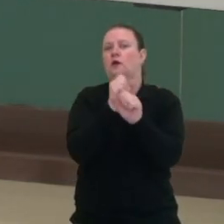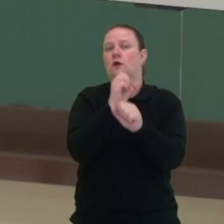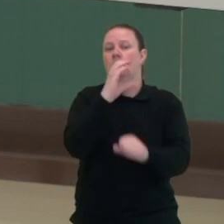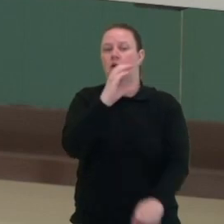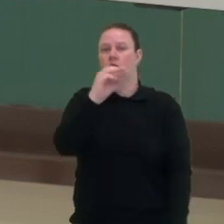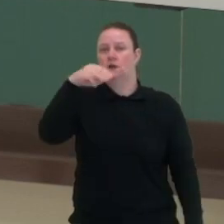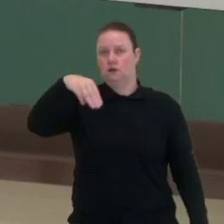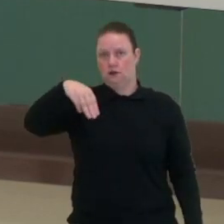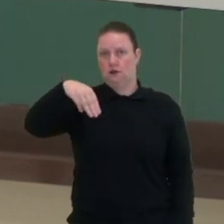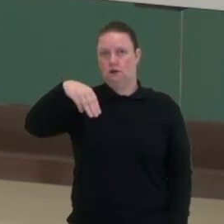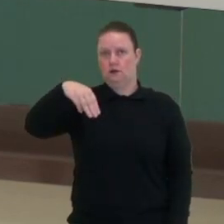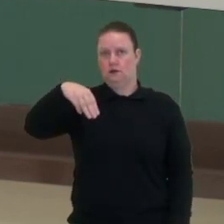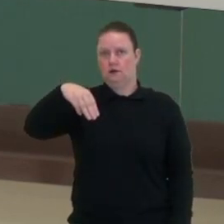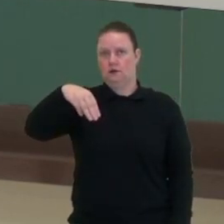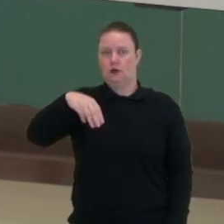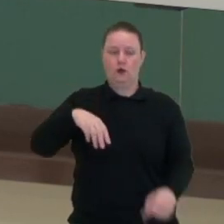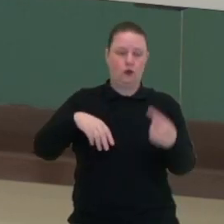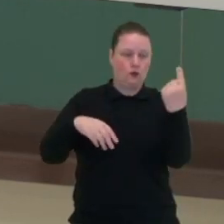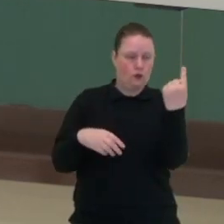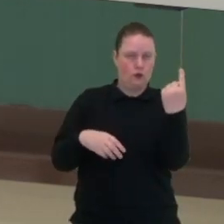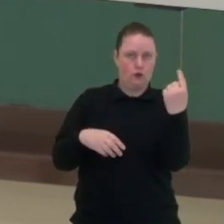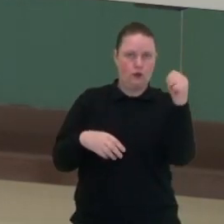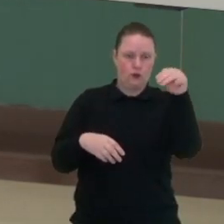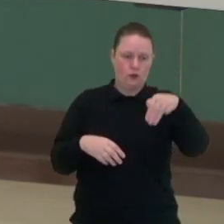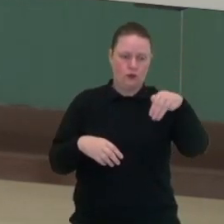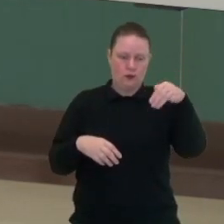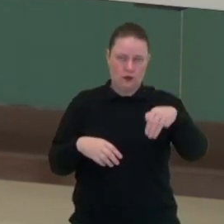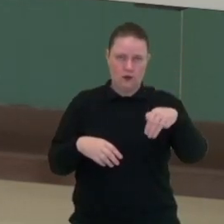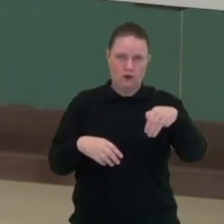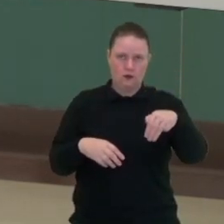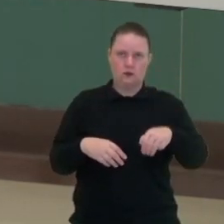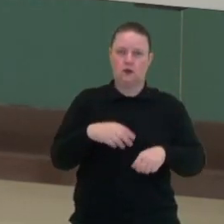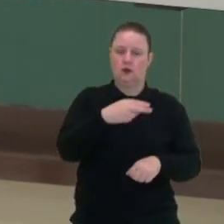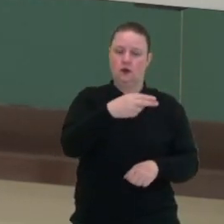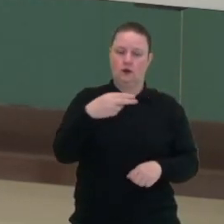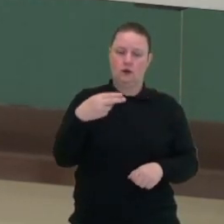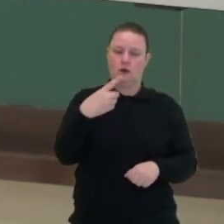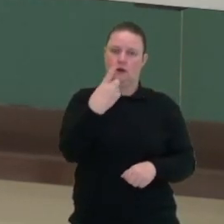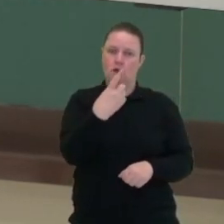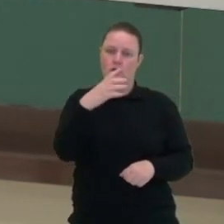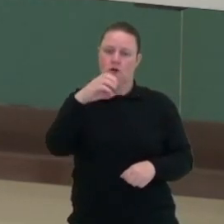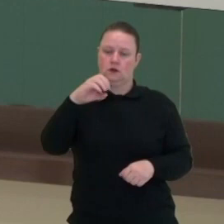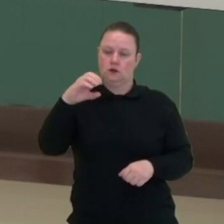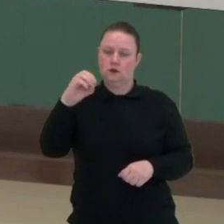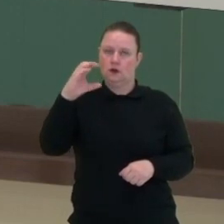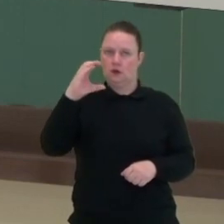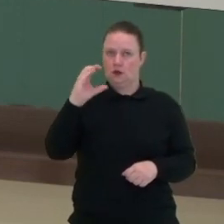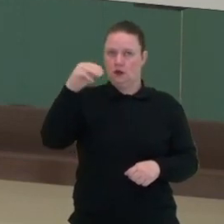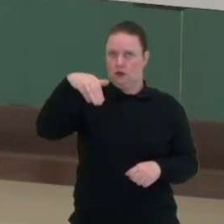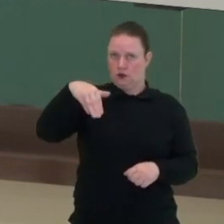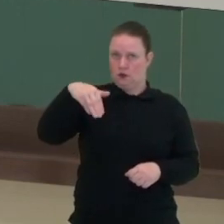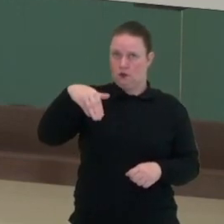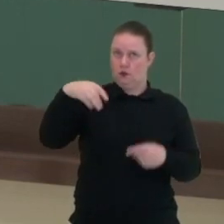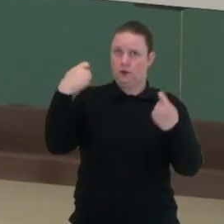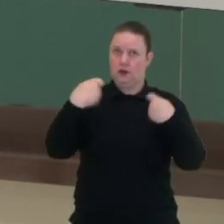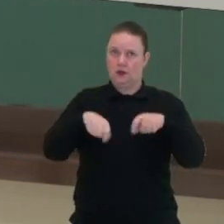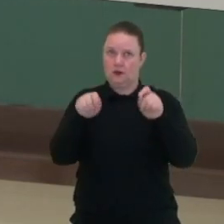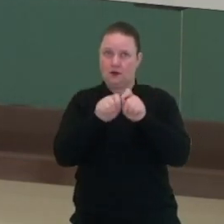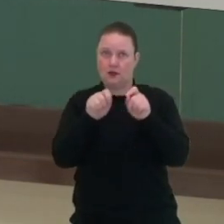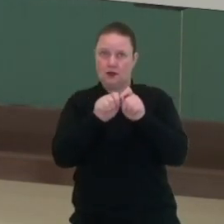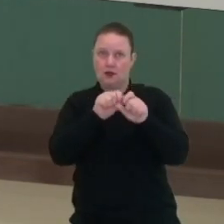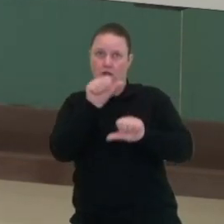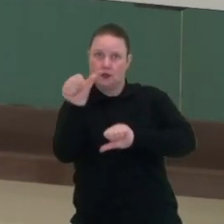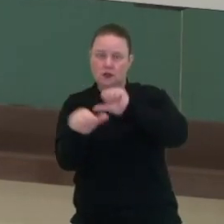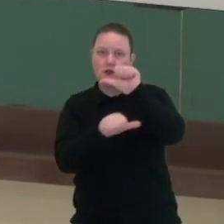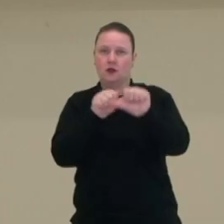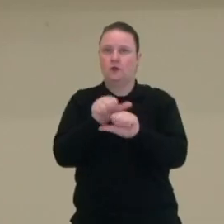cabem 100 centímetros. Então, agora vocês vão fazer essa transformação e vão encontrar a área para mim, tá?